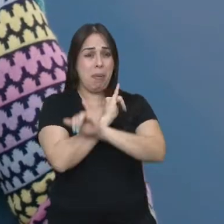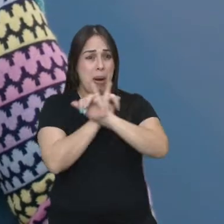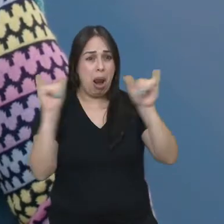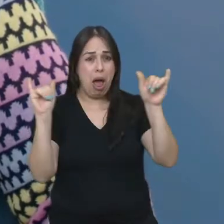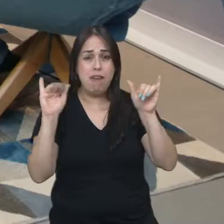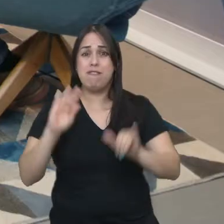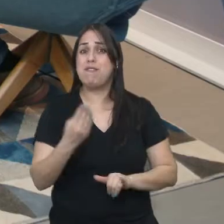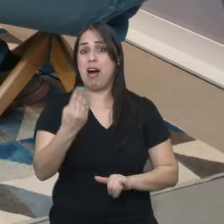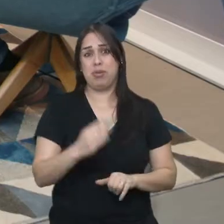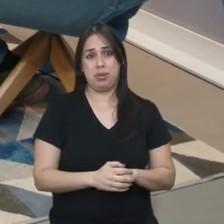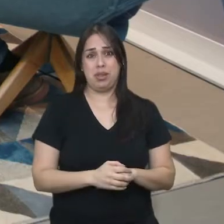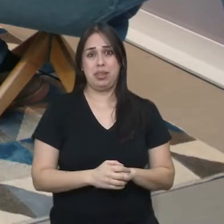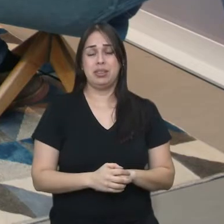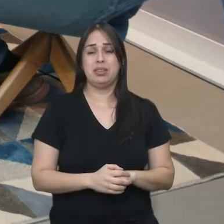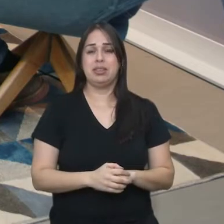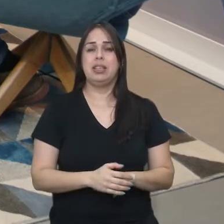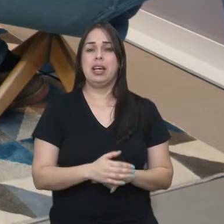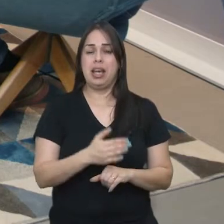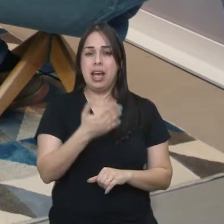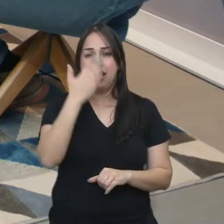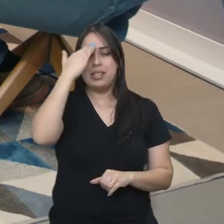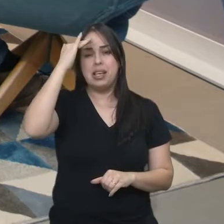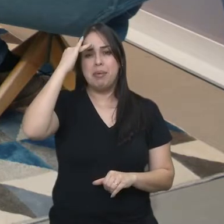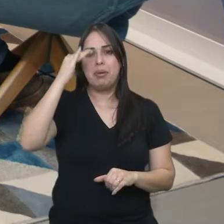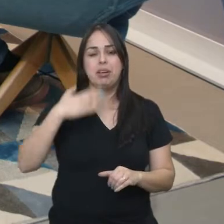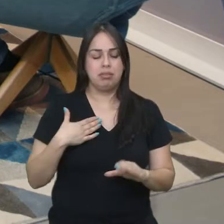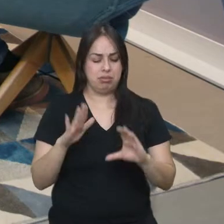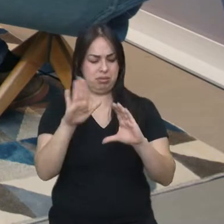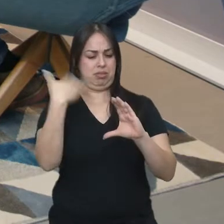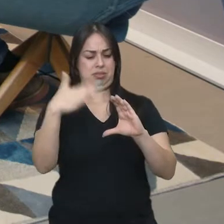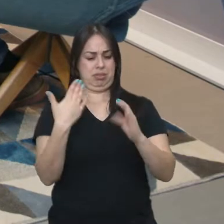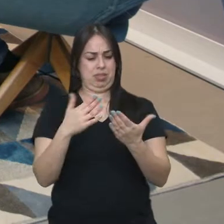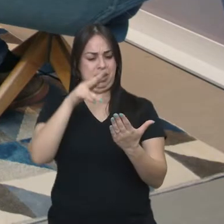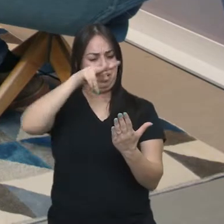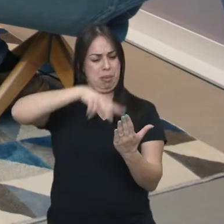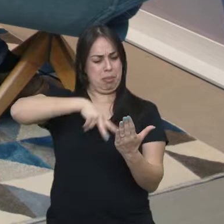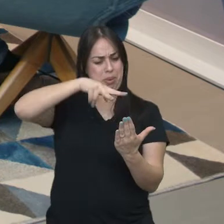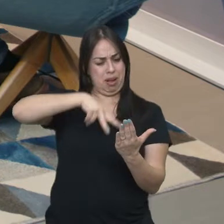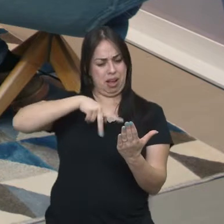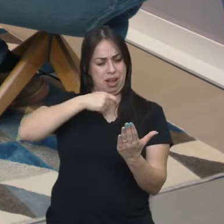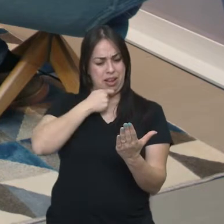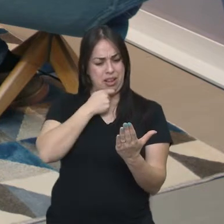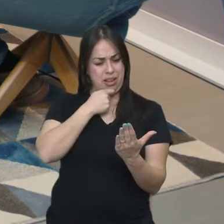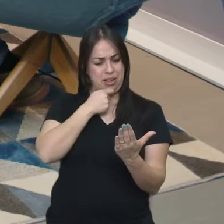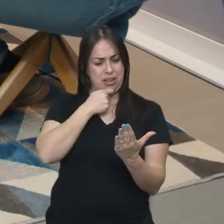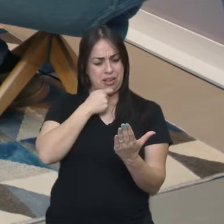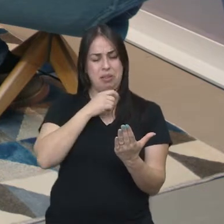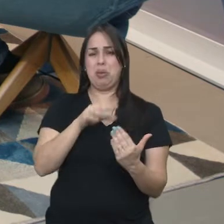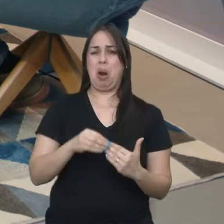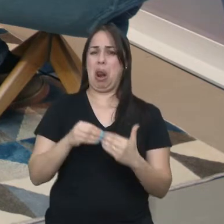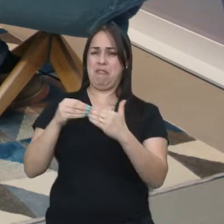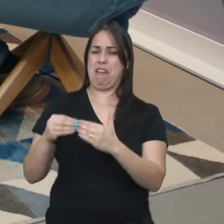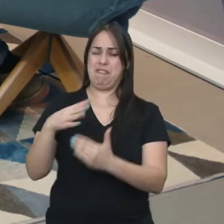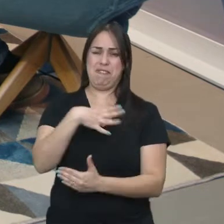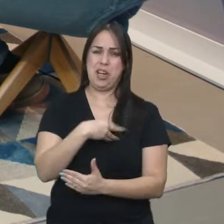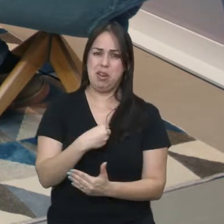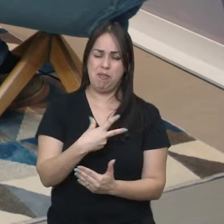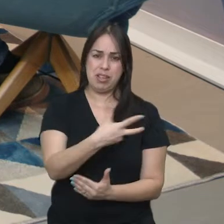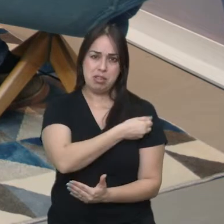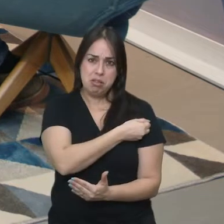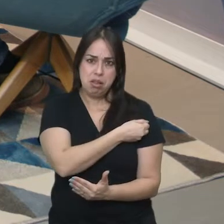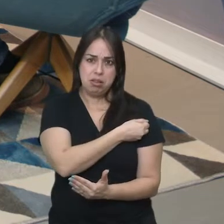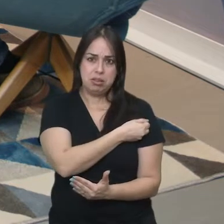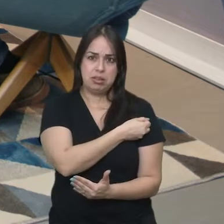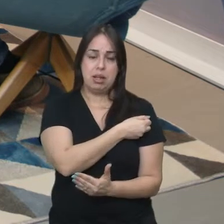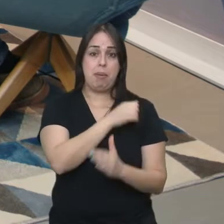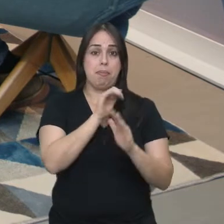não foi, Lucas? Nossa Senhora. Era uma coisa assim, cada coisa que você ouve para não levar o filho de vacinar, e aquilo que ele falou, quando